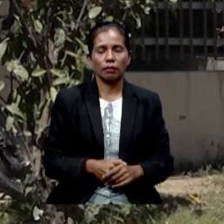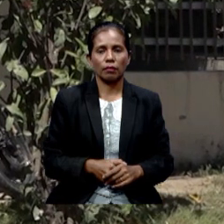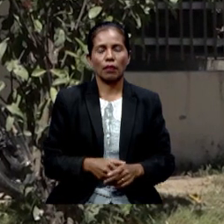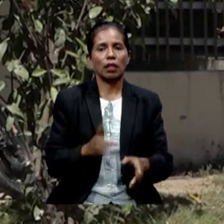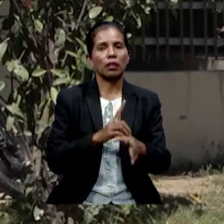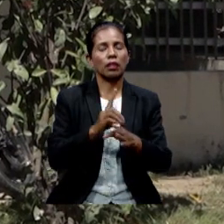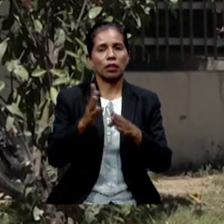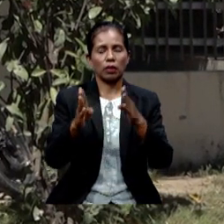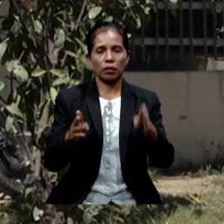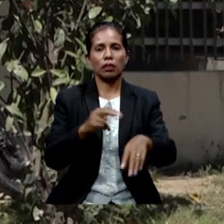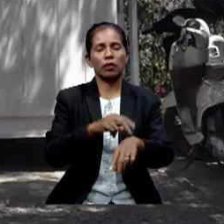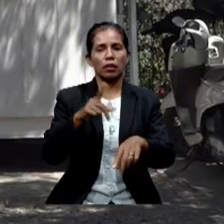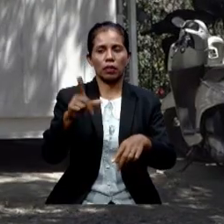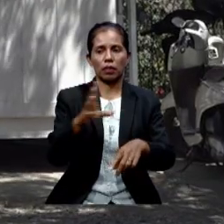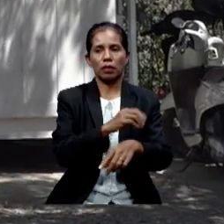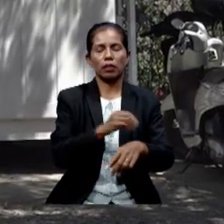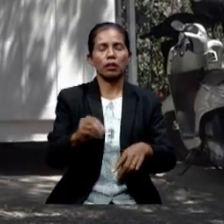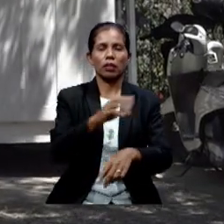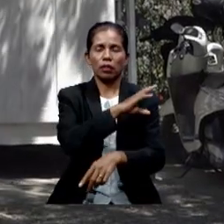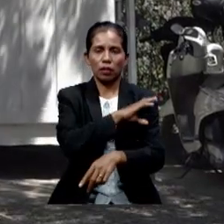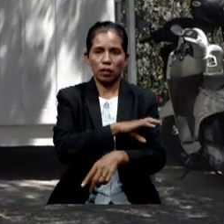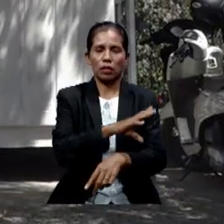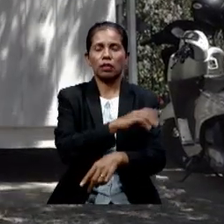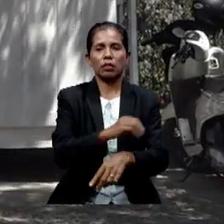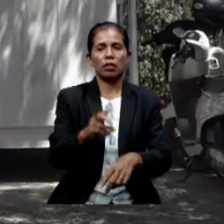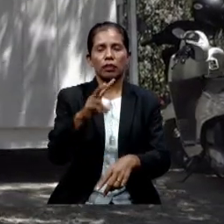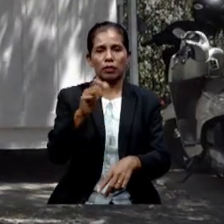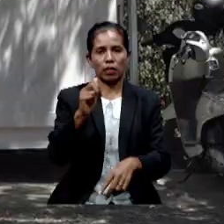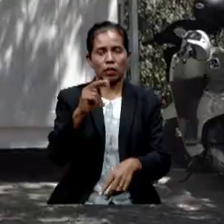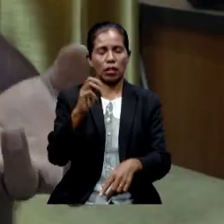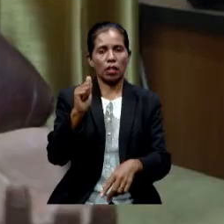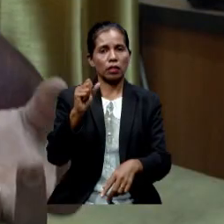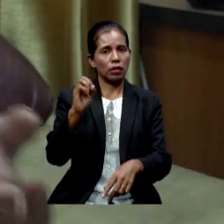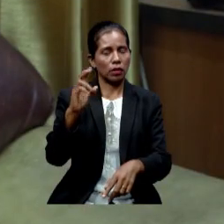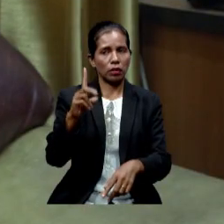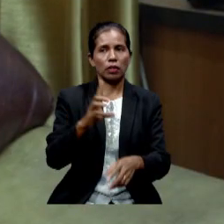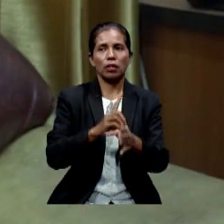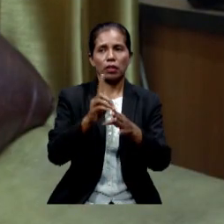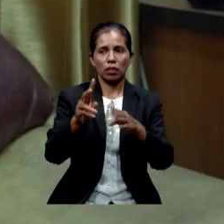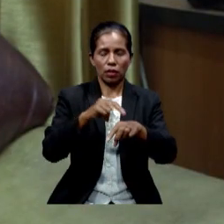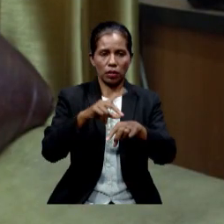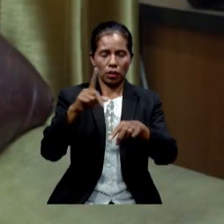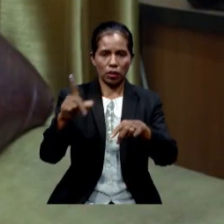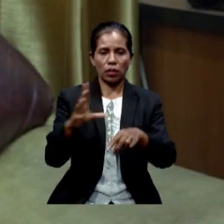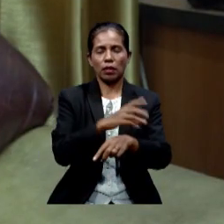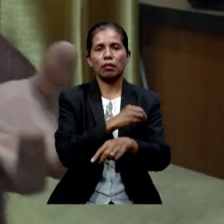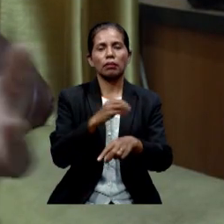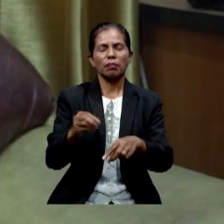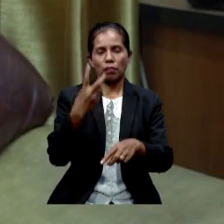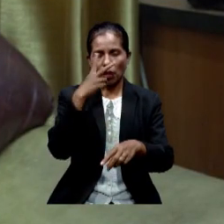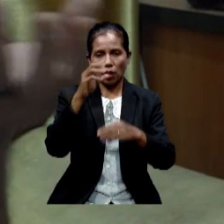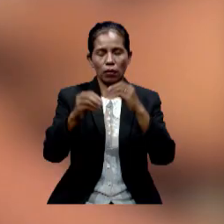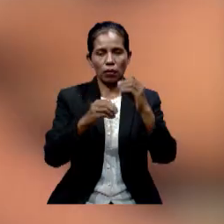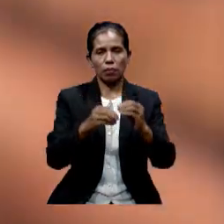Diretor Nasional Quarantena no Biosegurança, Venâncio Oliveira, atetem durante a Direção Nacional Quarantena no Biosegurança